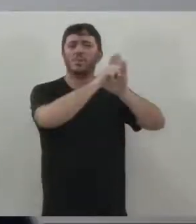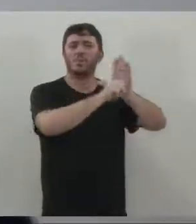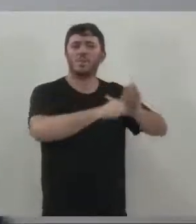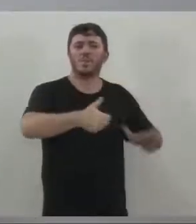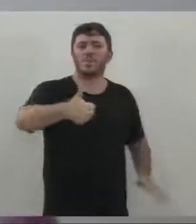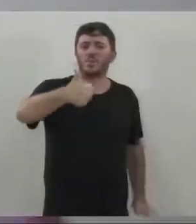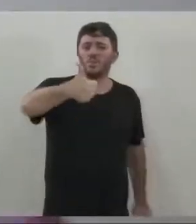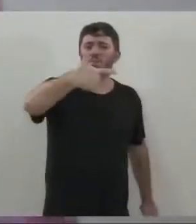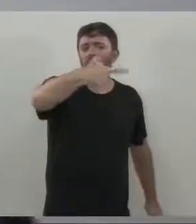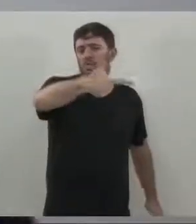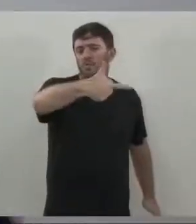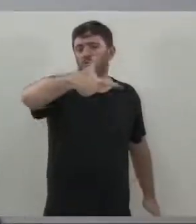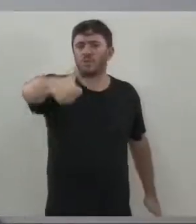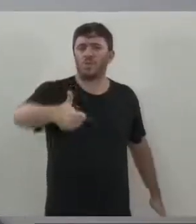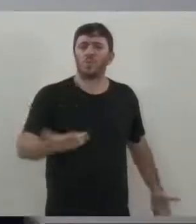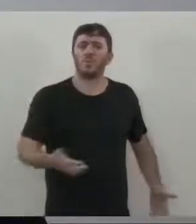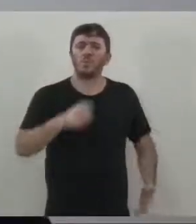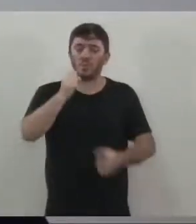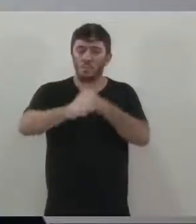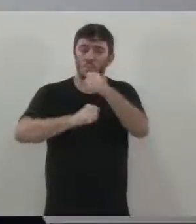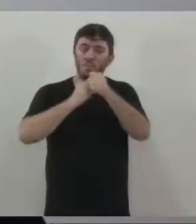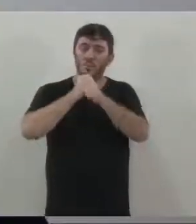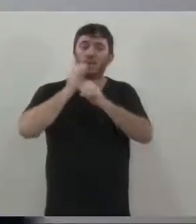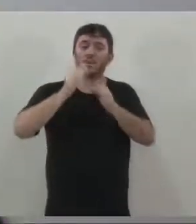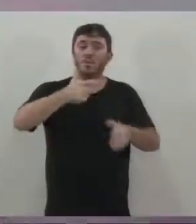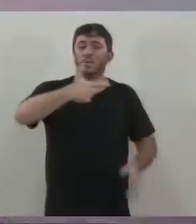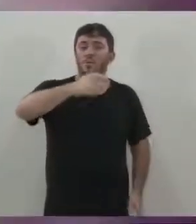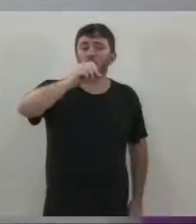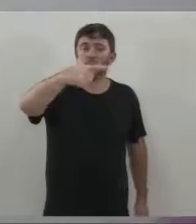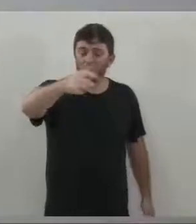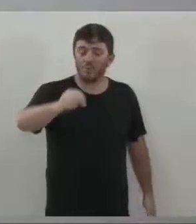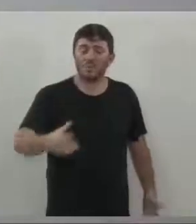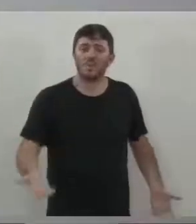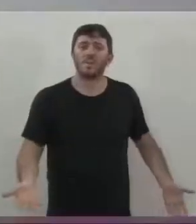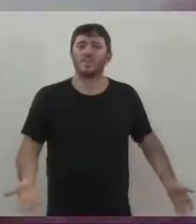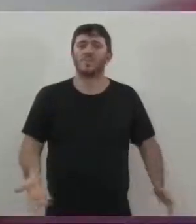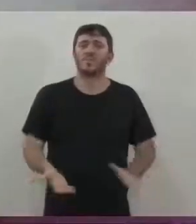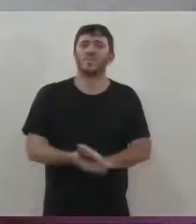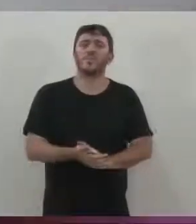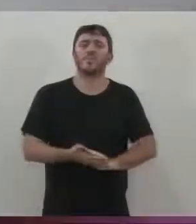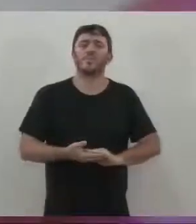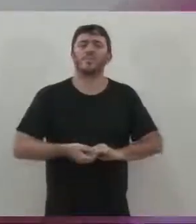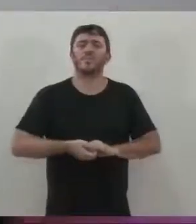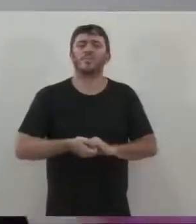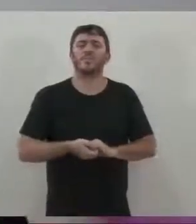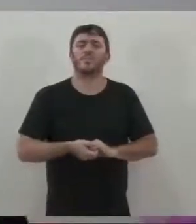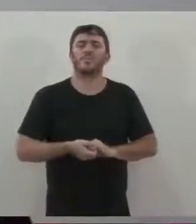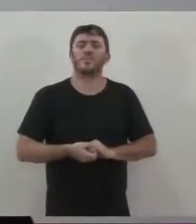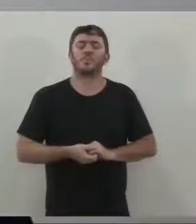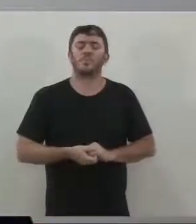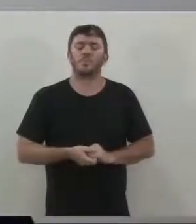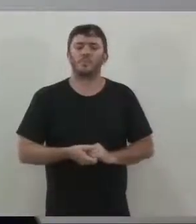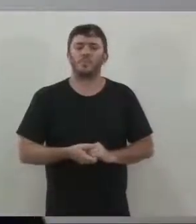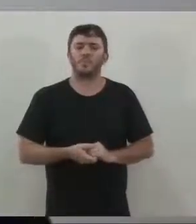de 2020. É triste. Mas, Flávia, eu estava aqui fazendo